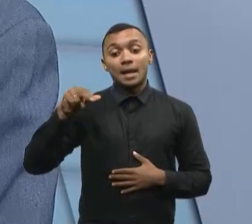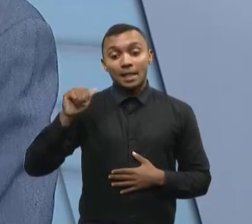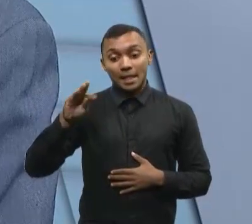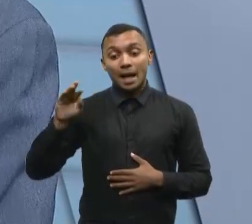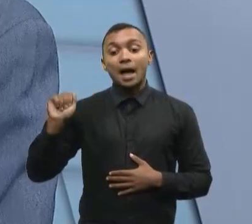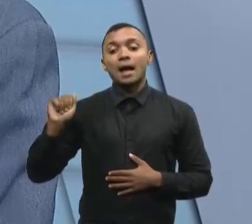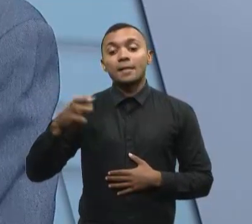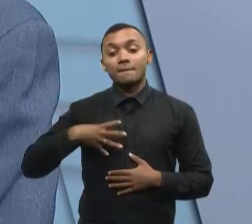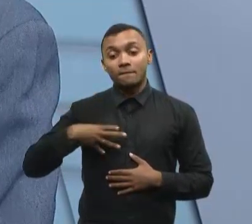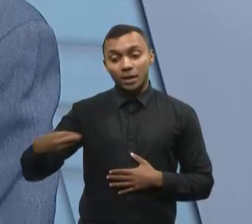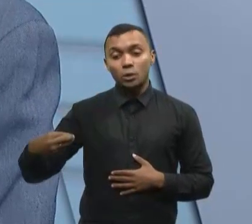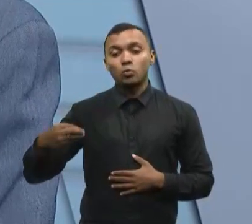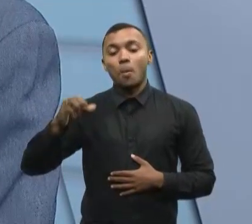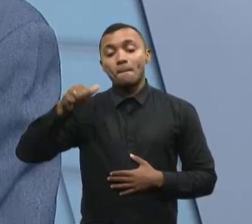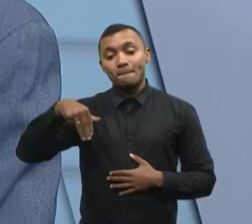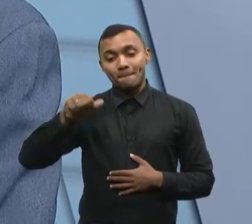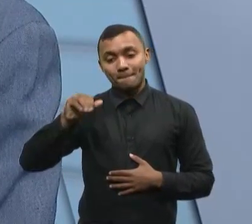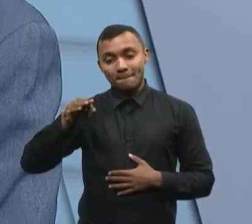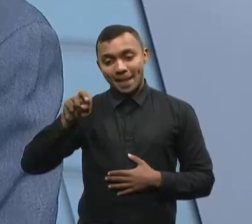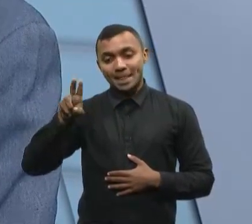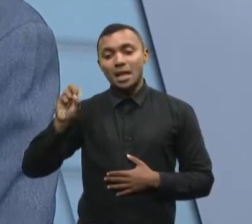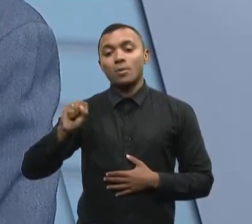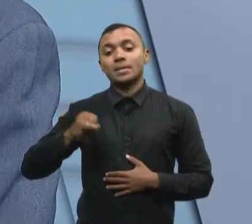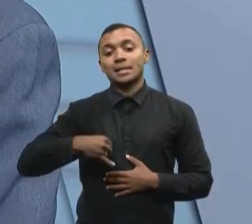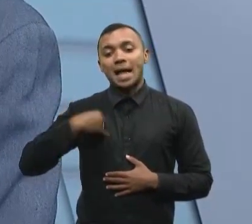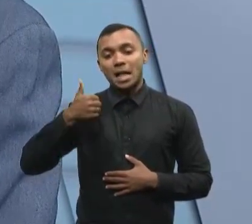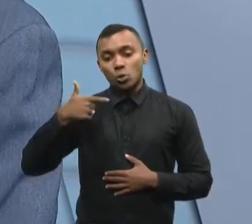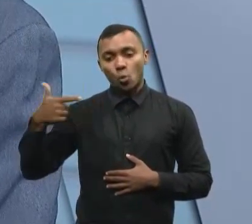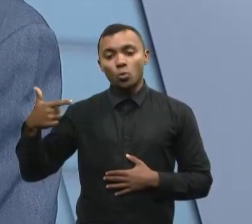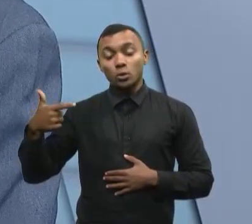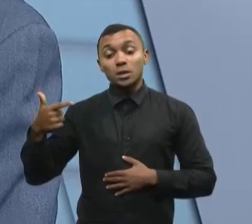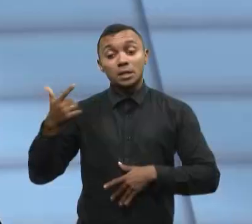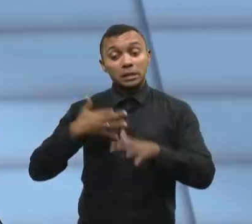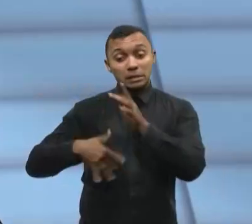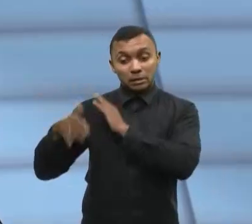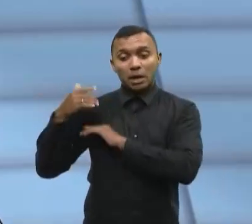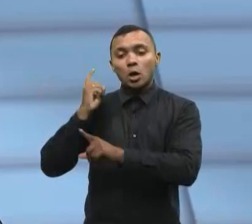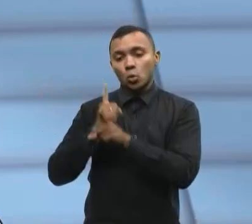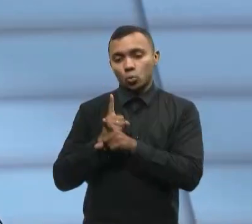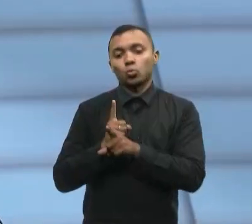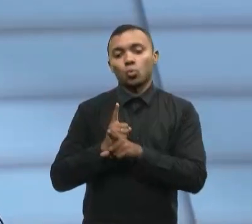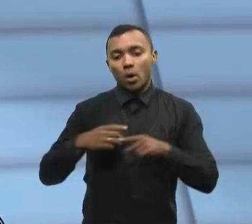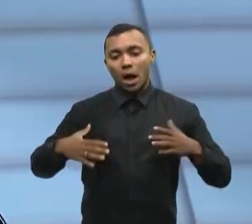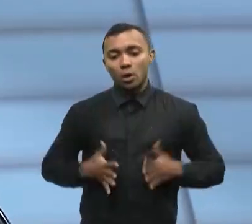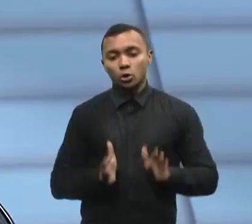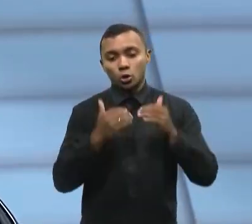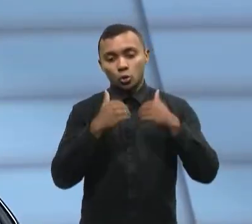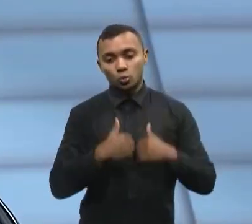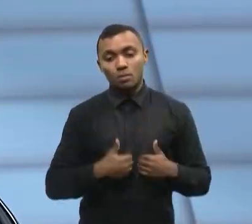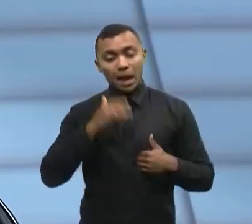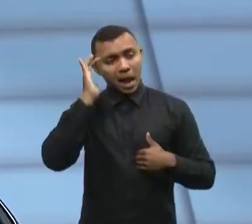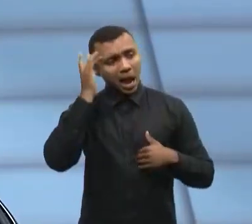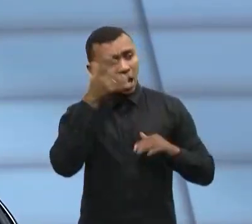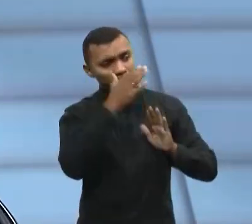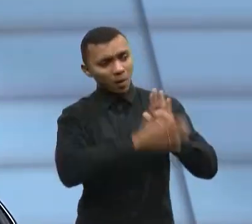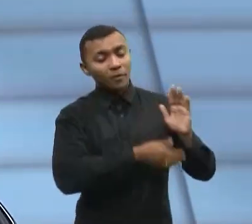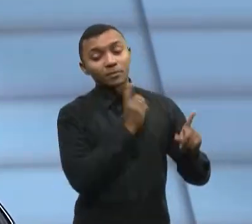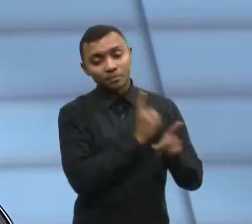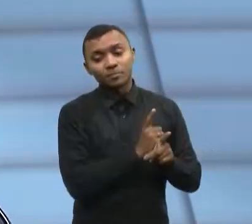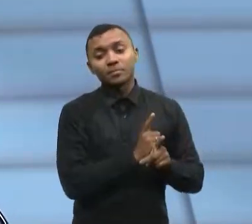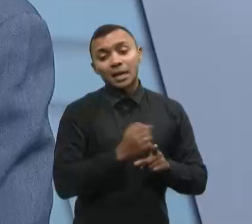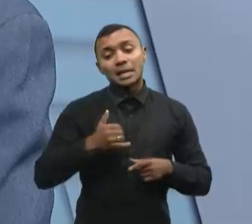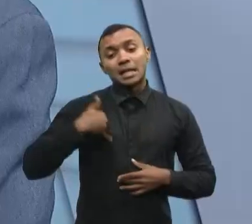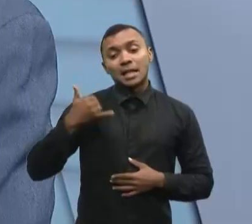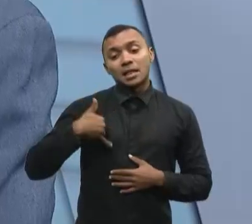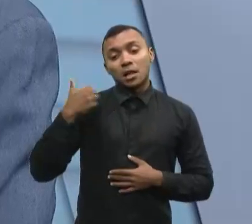é o Matheus e ela disse que o diagnóstico foi com 12 anos, quer dizer, quando ele tinha um ano, né, Renata? Foi uma hipótese diagnóstica. Uma hipótese? Com 2 anos de